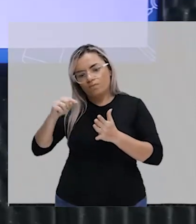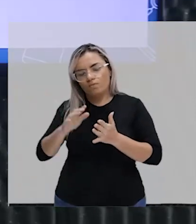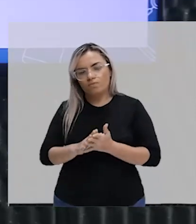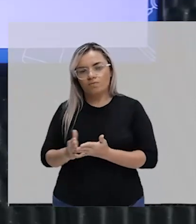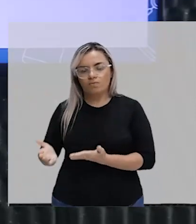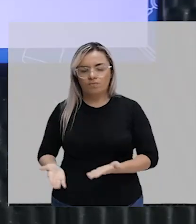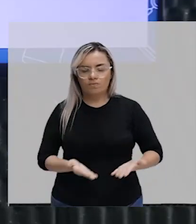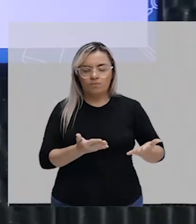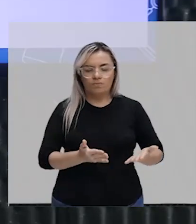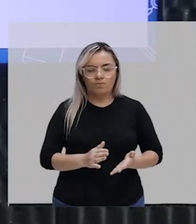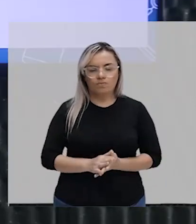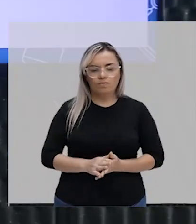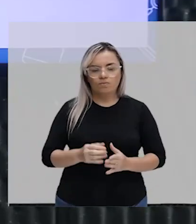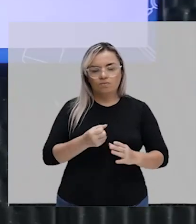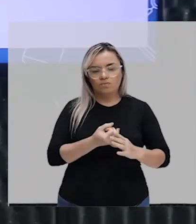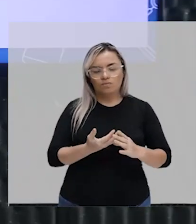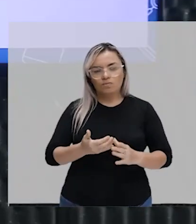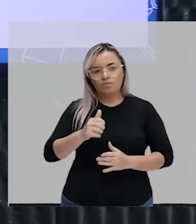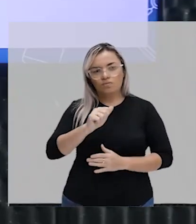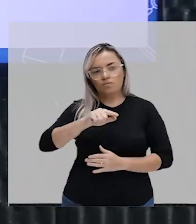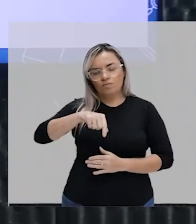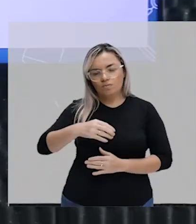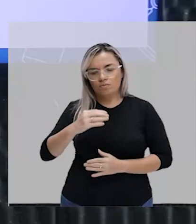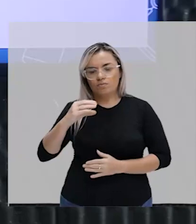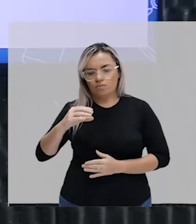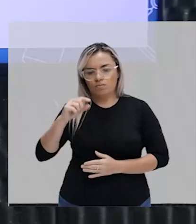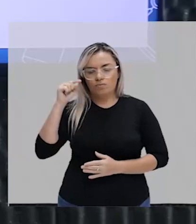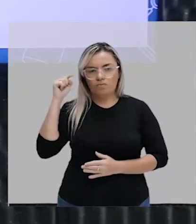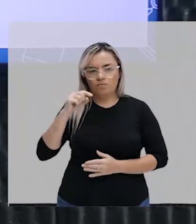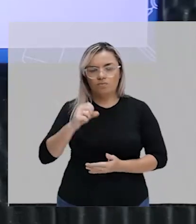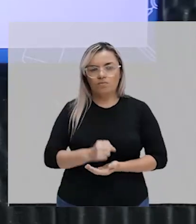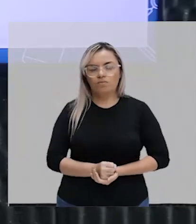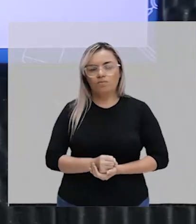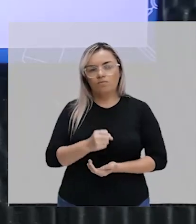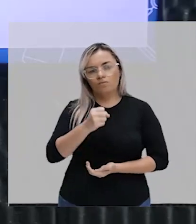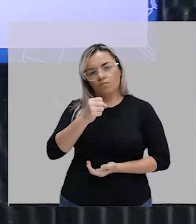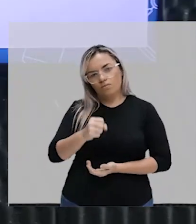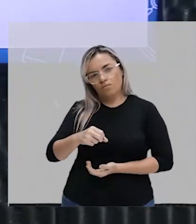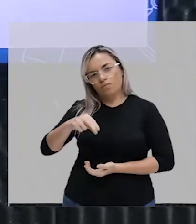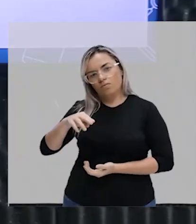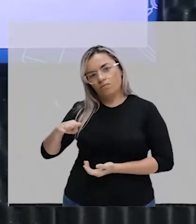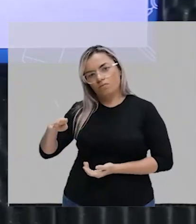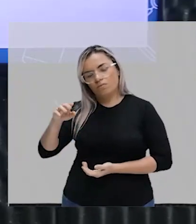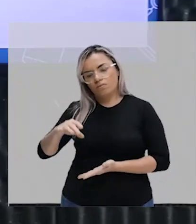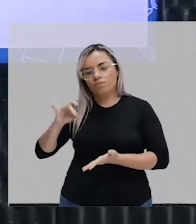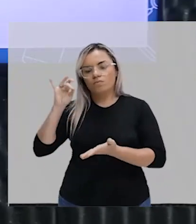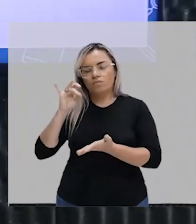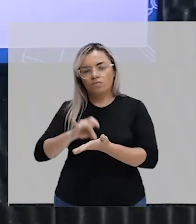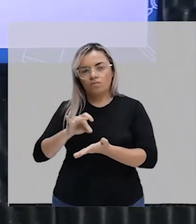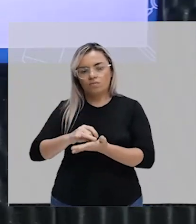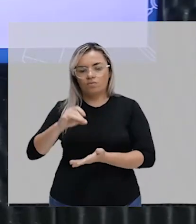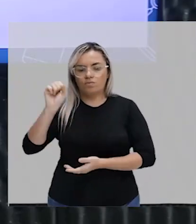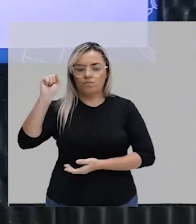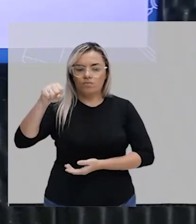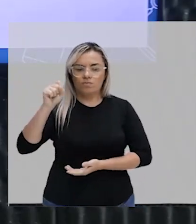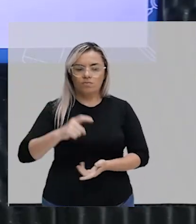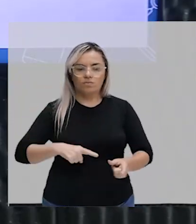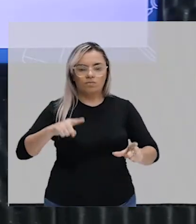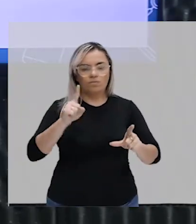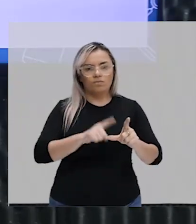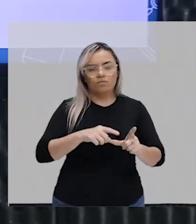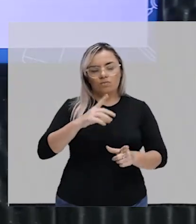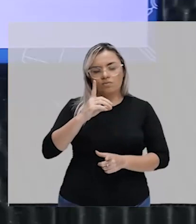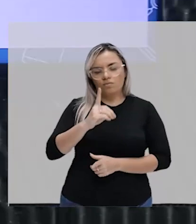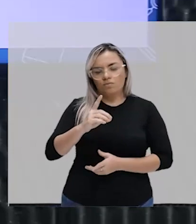aqui, que é esse subconjunto, tá bom? Então, nesse caso aqui, sim, verdadeiro, tá bom? Olha aqui a